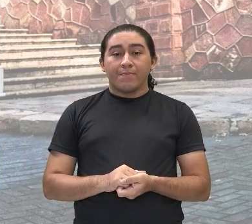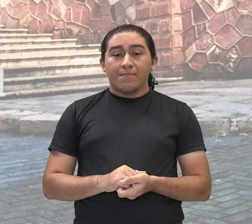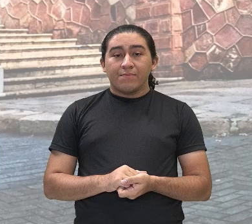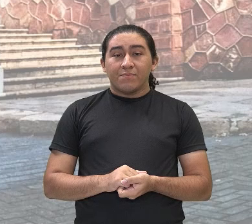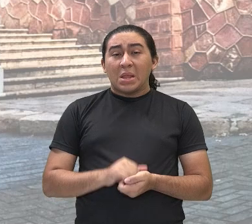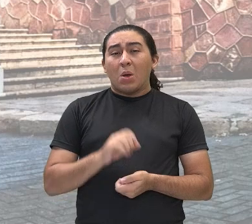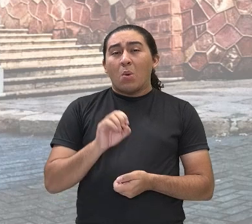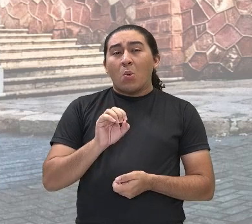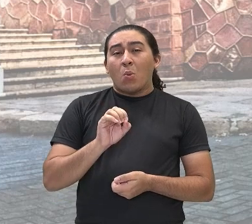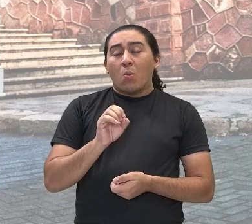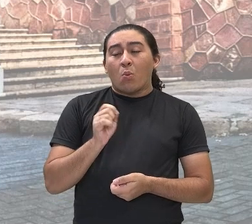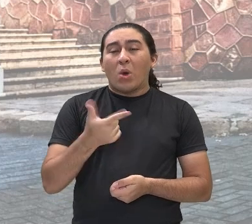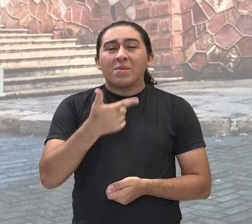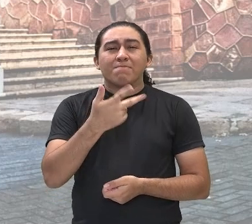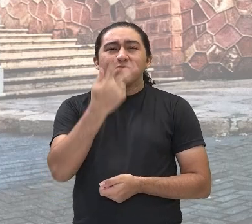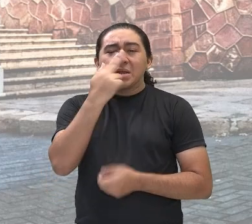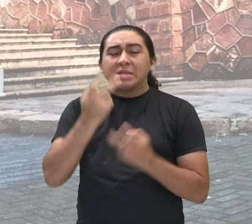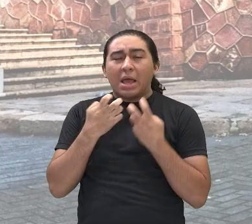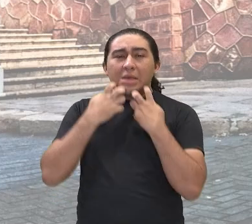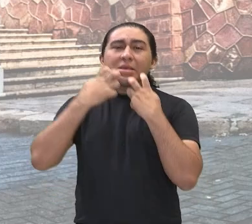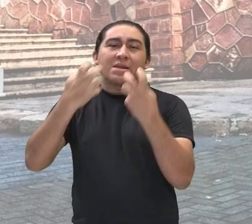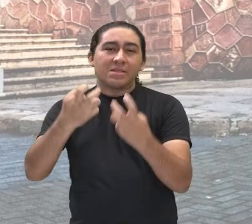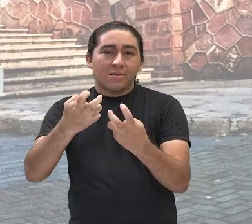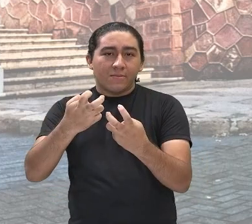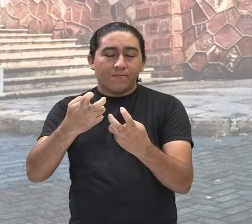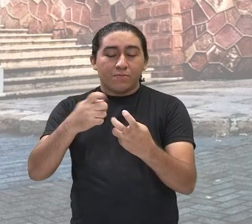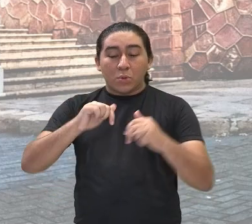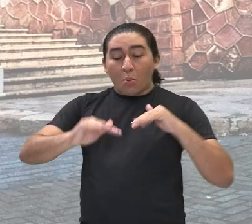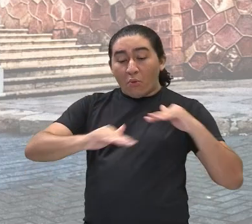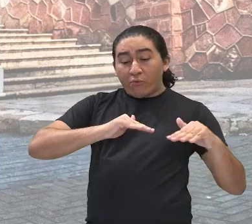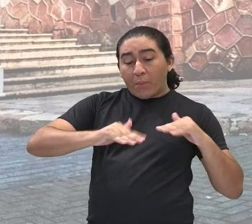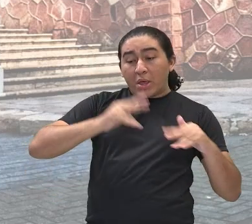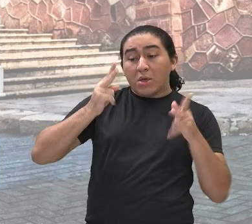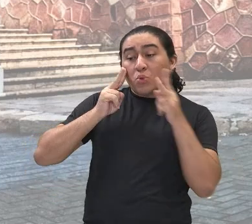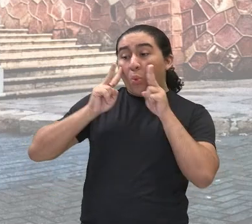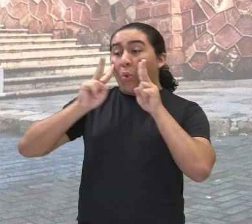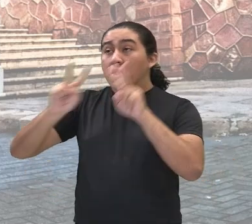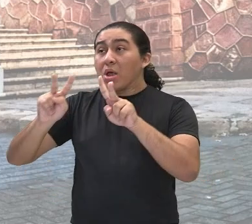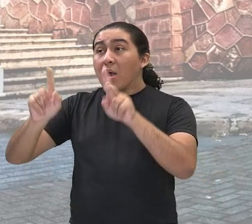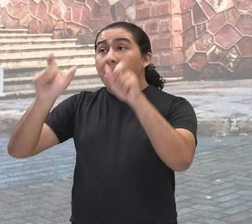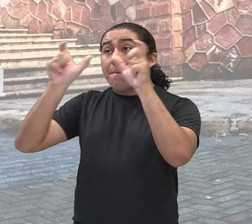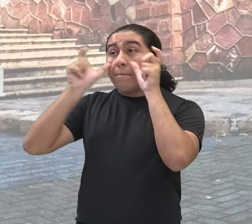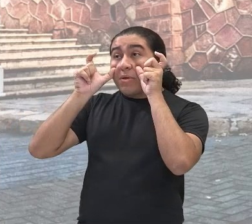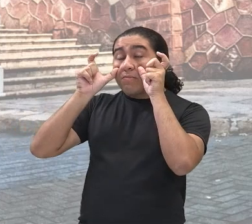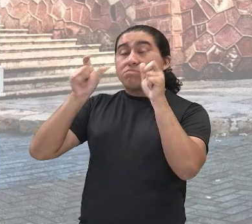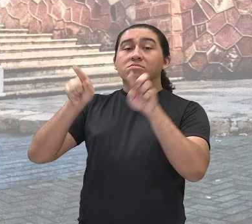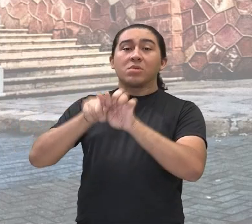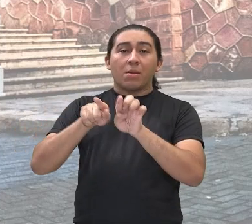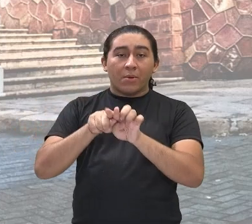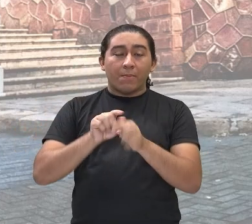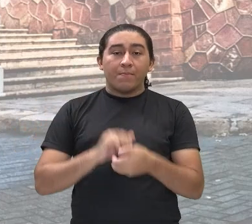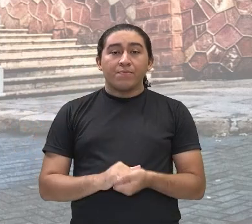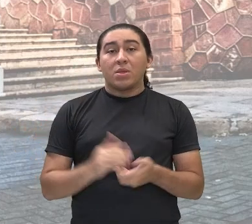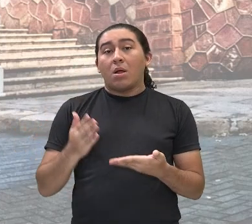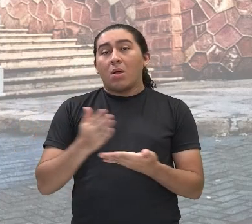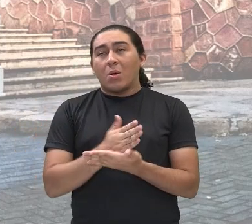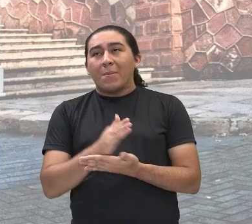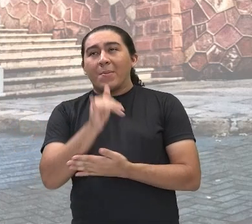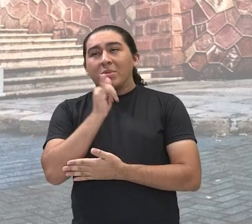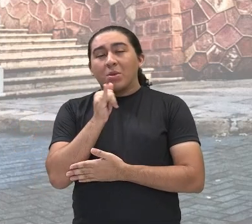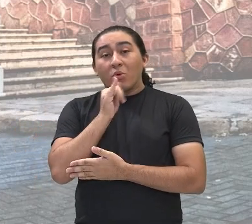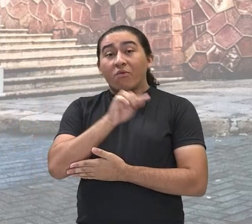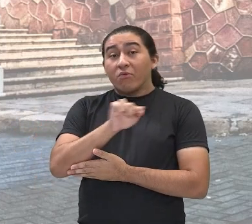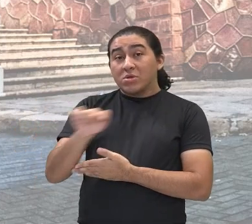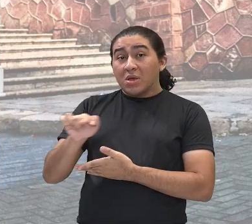gritar, seja por um movimento, seja por um olhar, seja por algo que você talvez nem pense